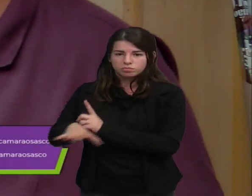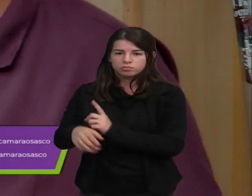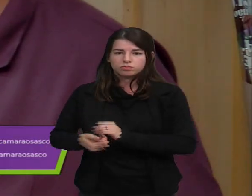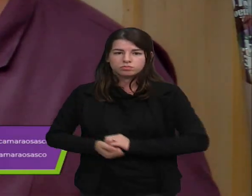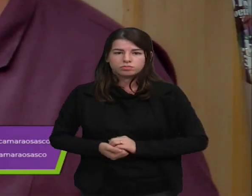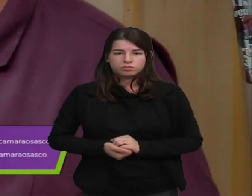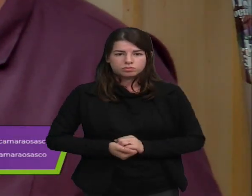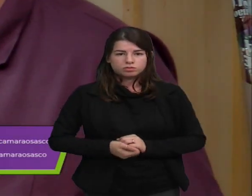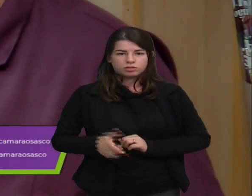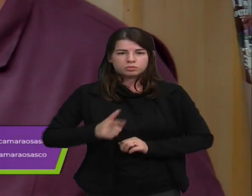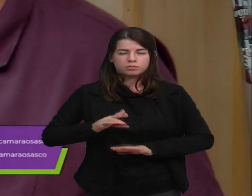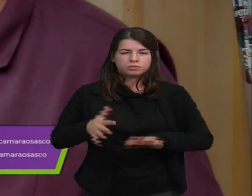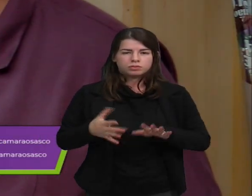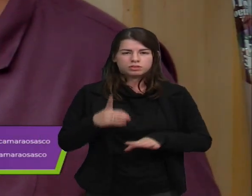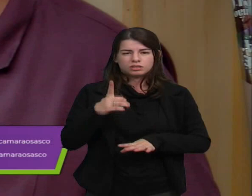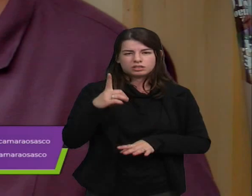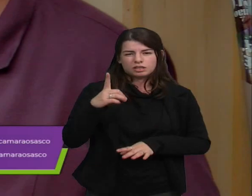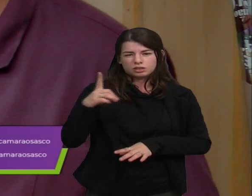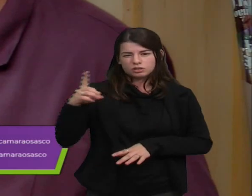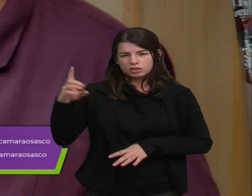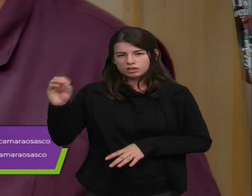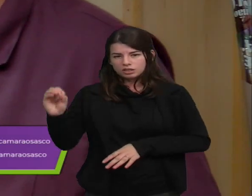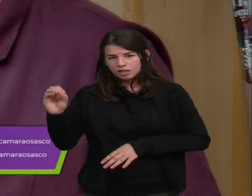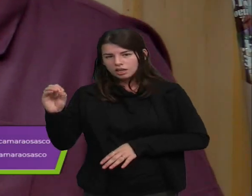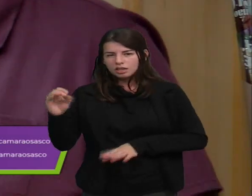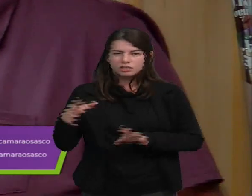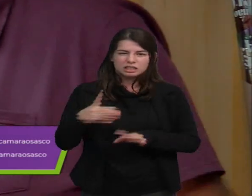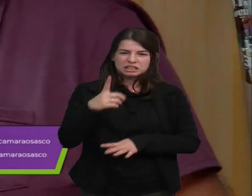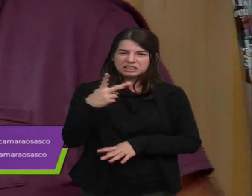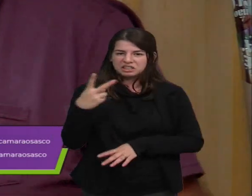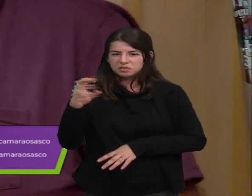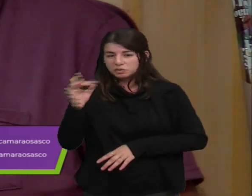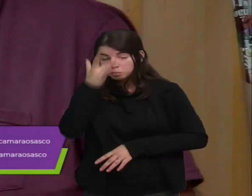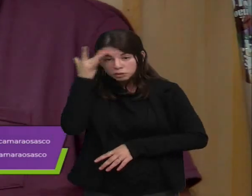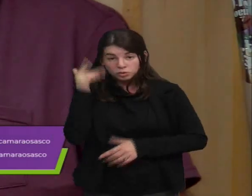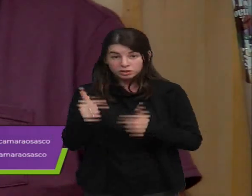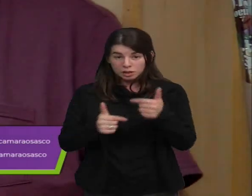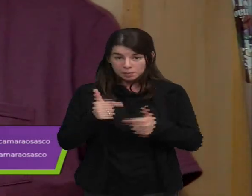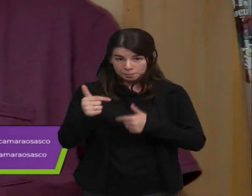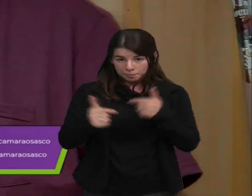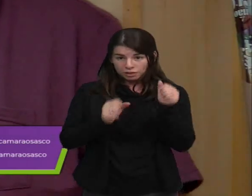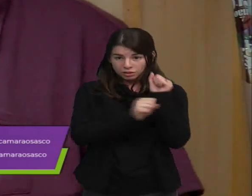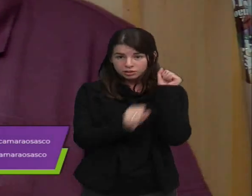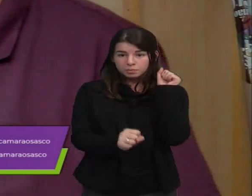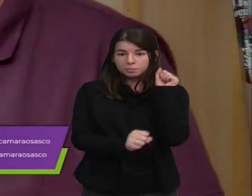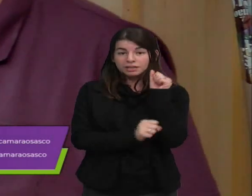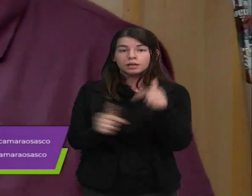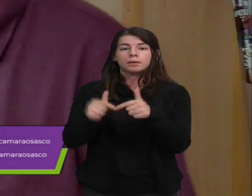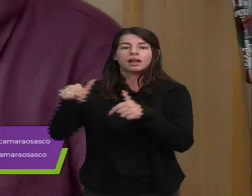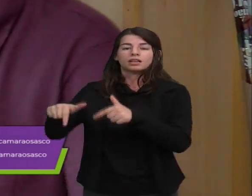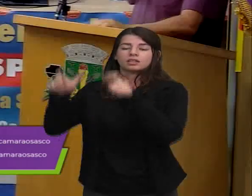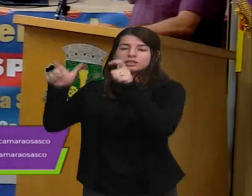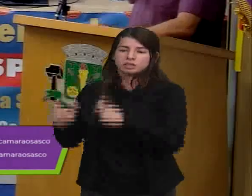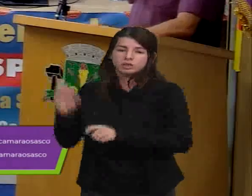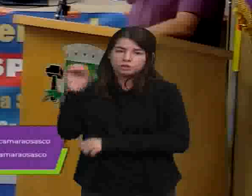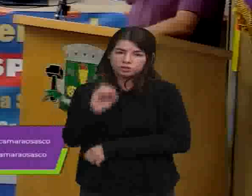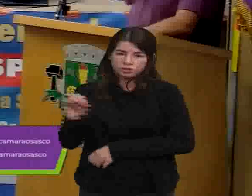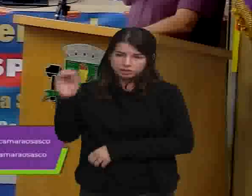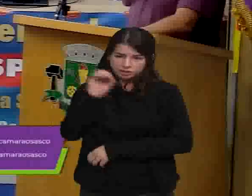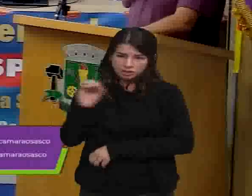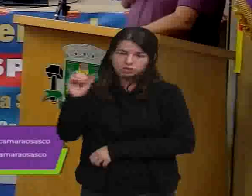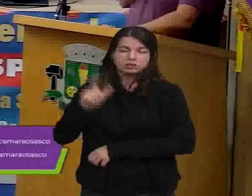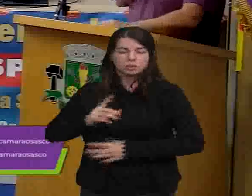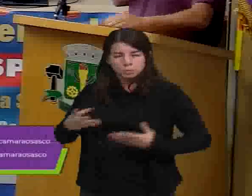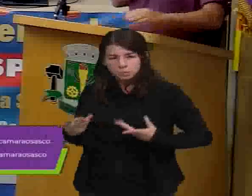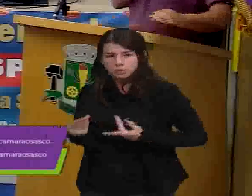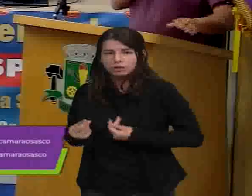algo em torno de 110, 120 diretos e que prestam esse serviço de excelência para